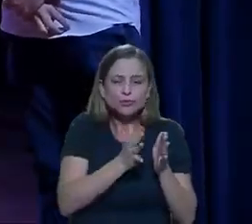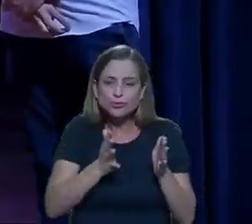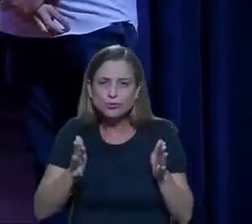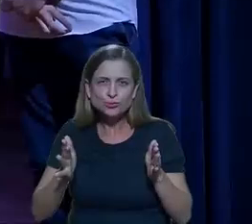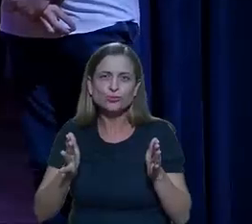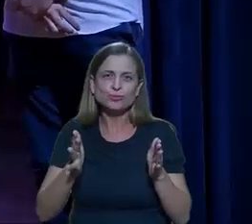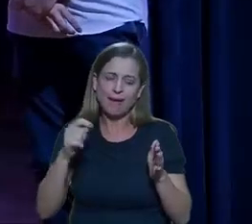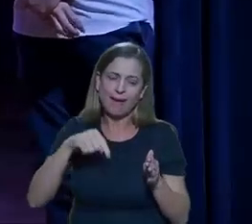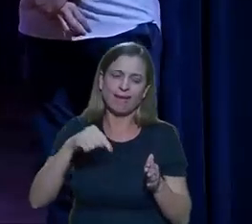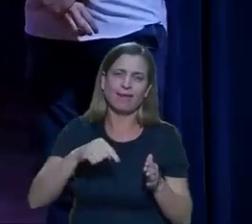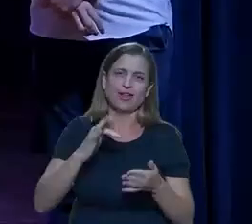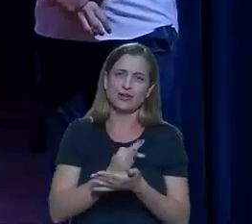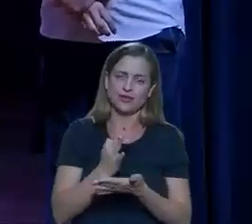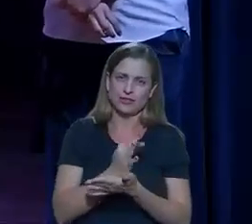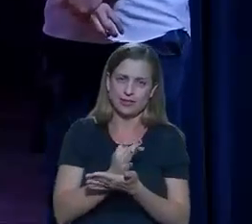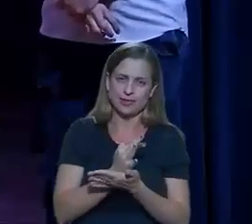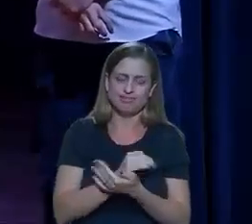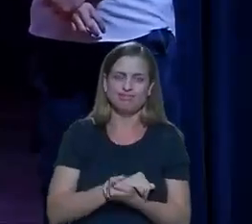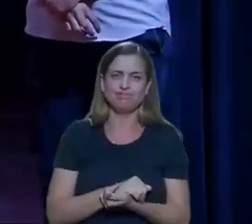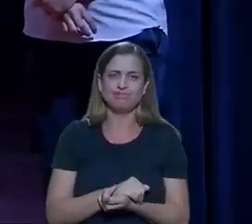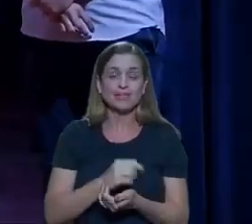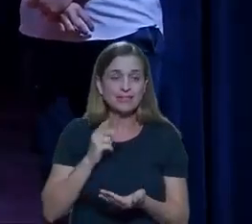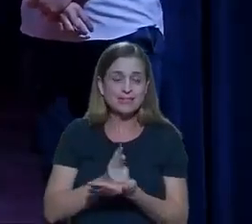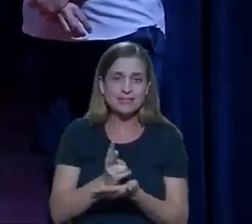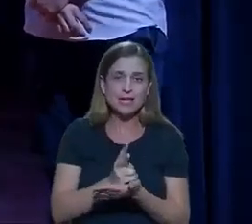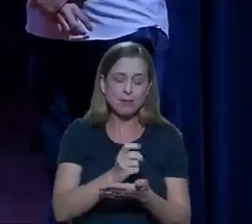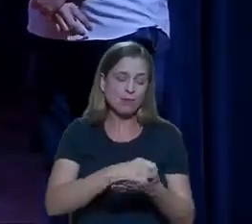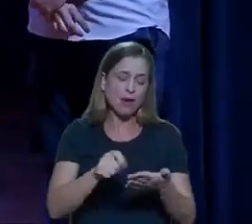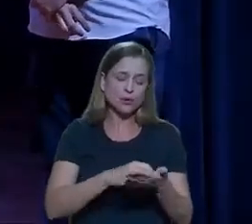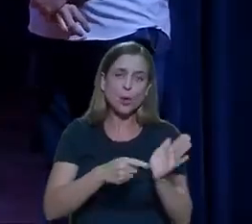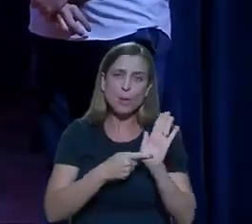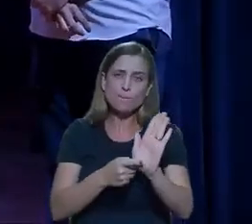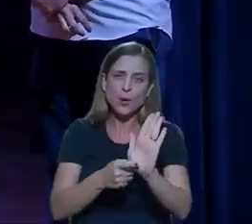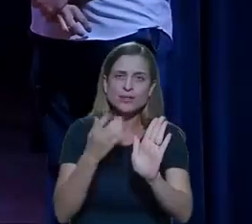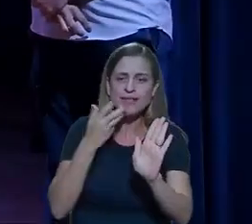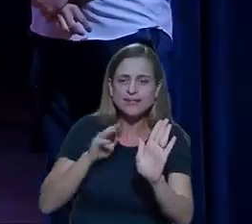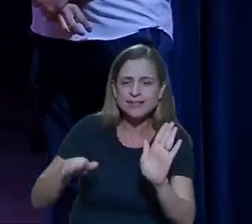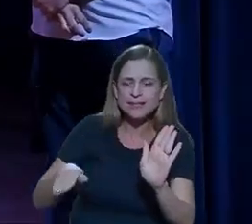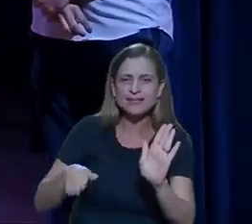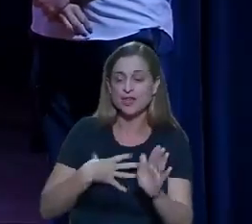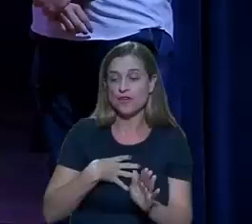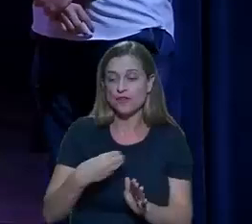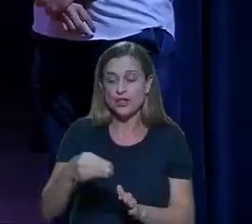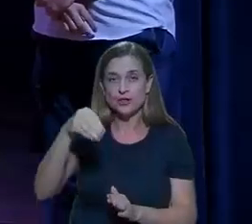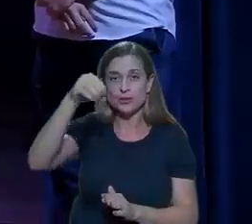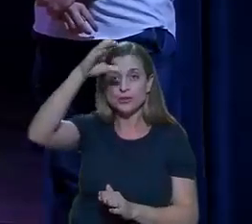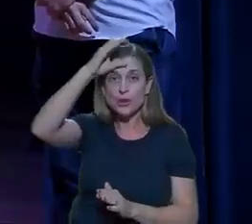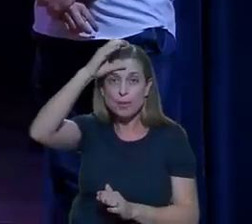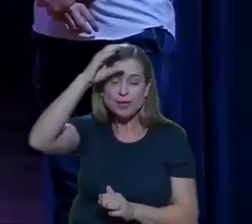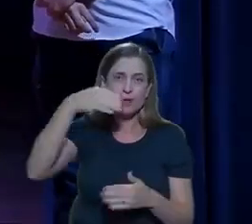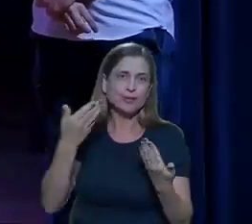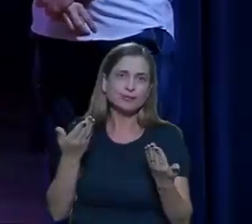várias sessões em que os autores se apresentam para as crianças. Imagino que filhos, netos, sobrinhos, vizinhos de vocês